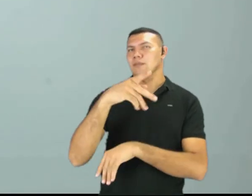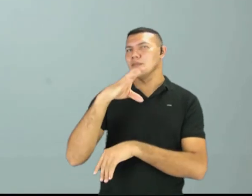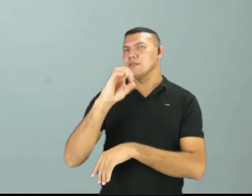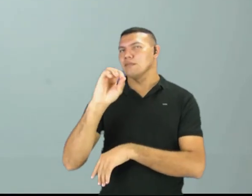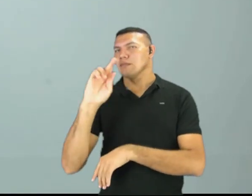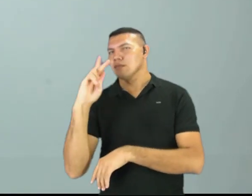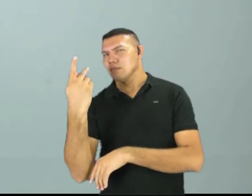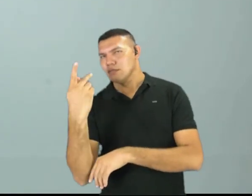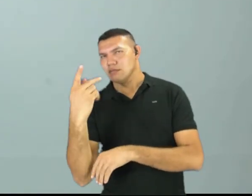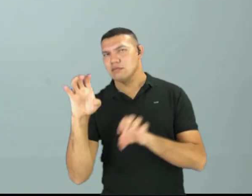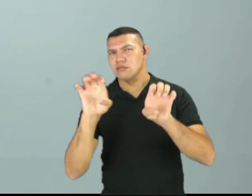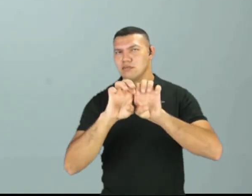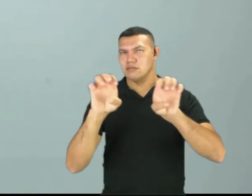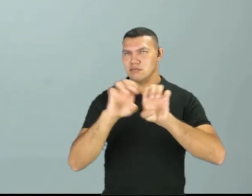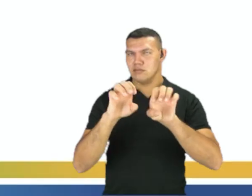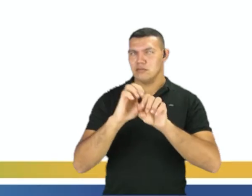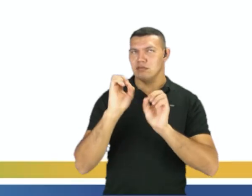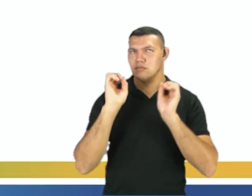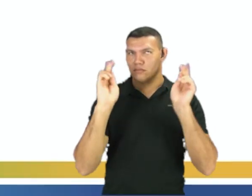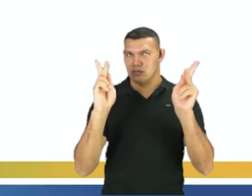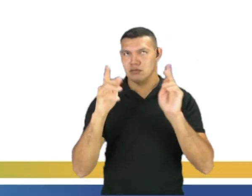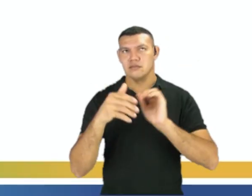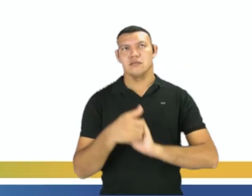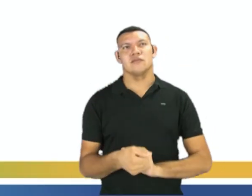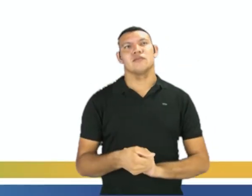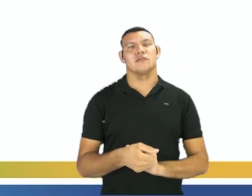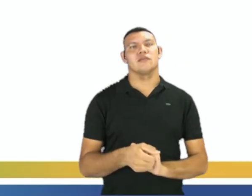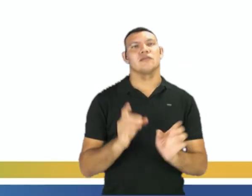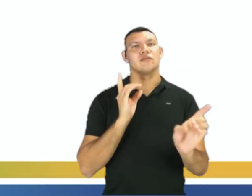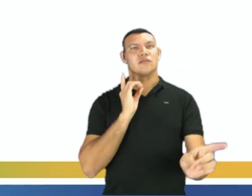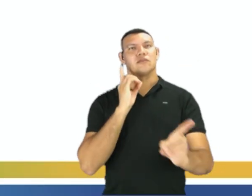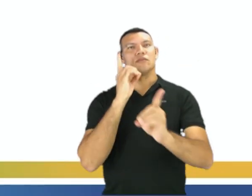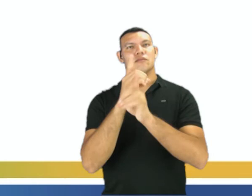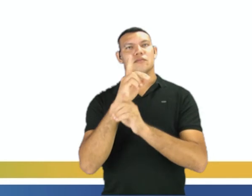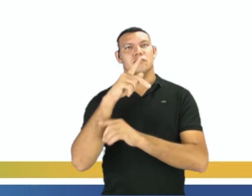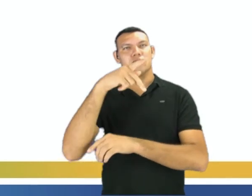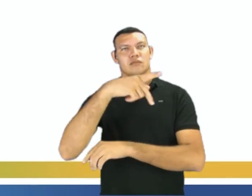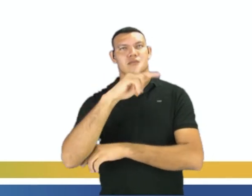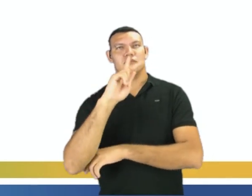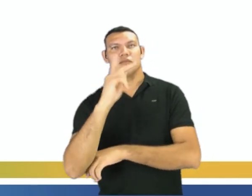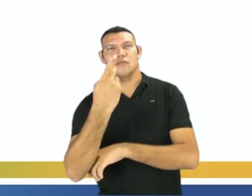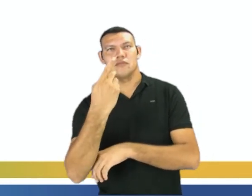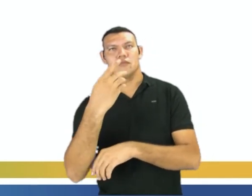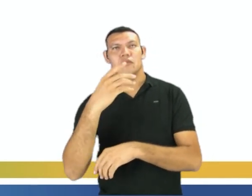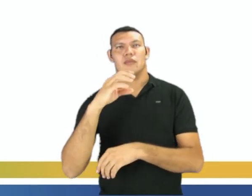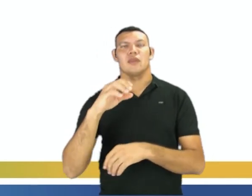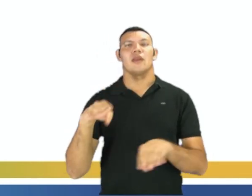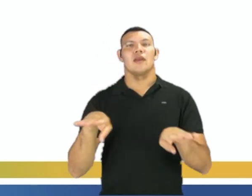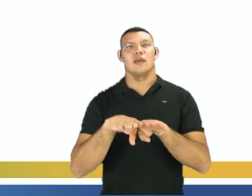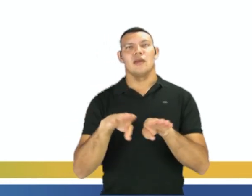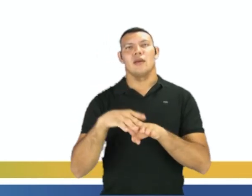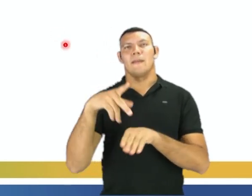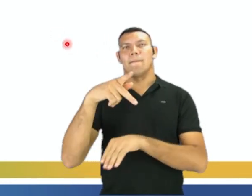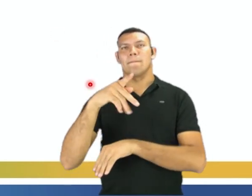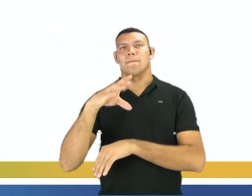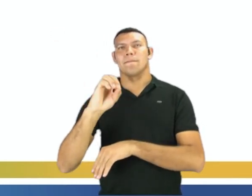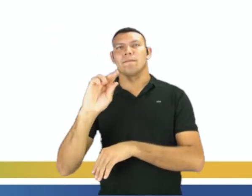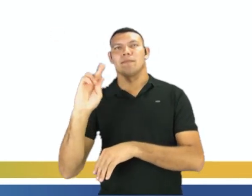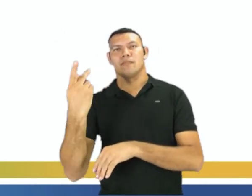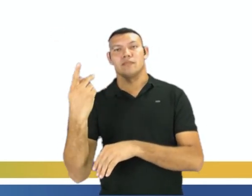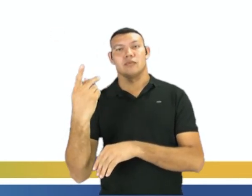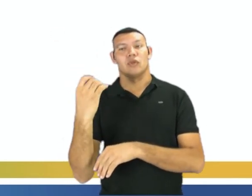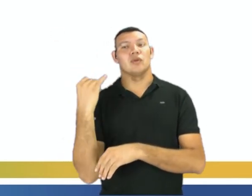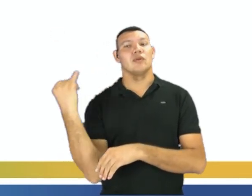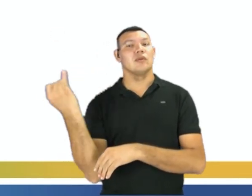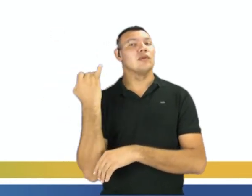matemática nas equações, ok? Então, nós temos aqui determinação de pH e do pOH. E outra coisa bem